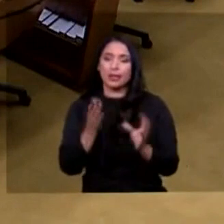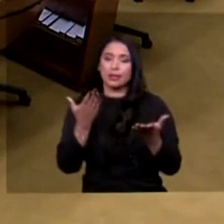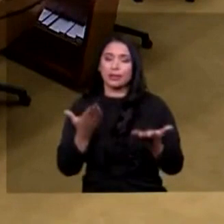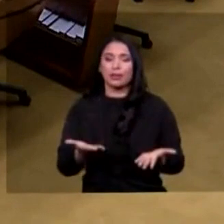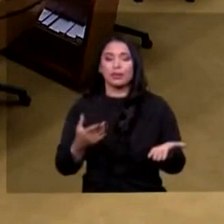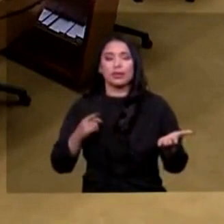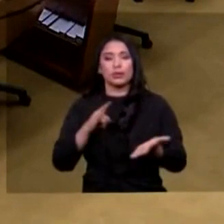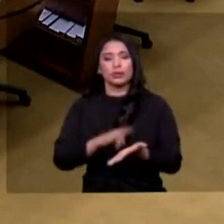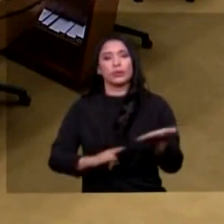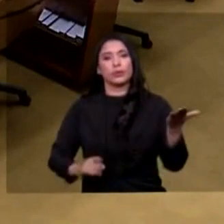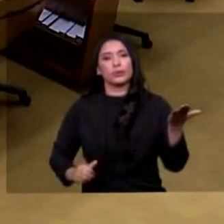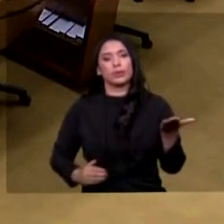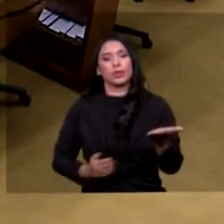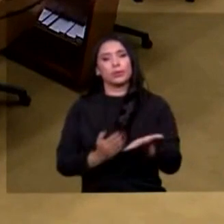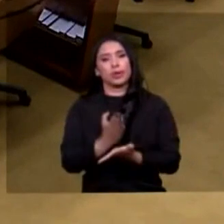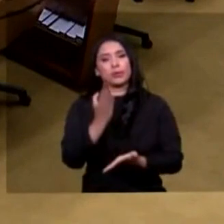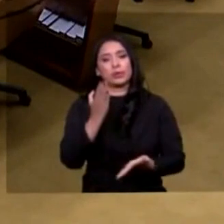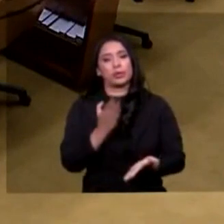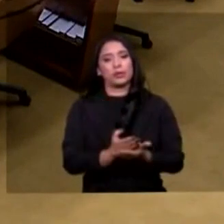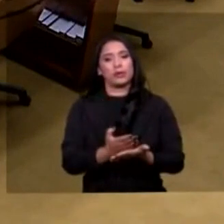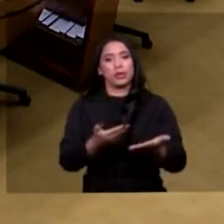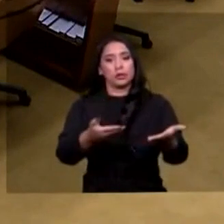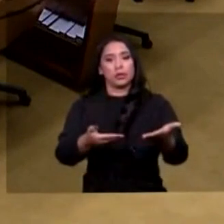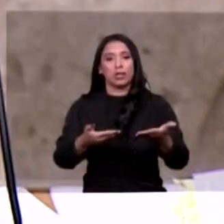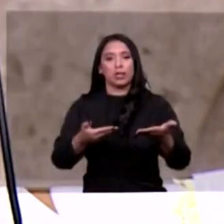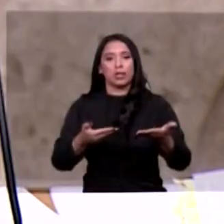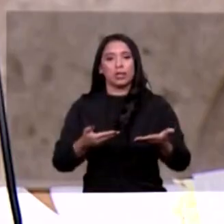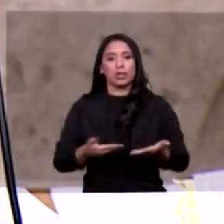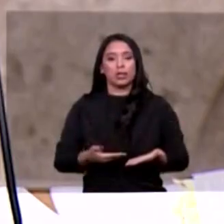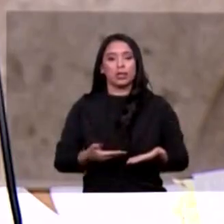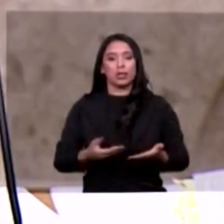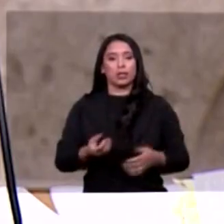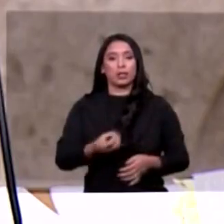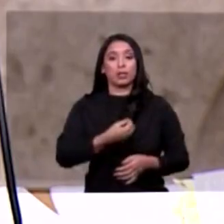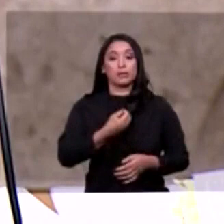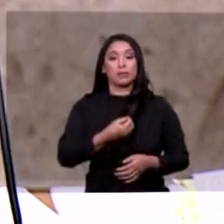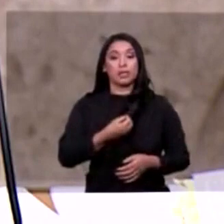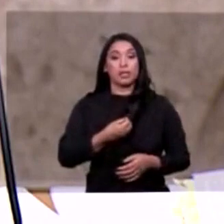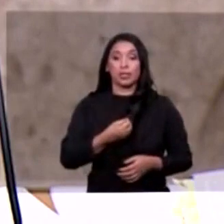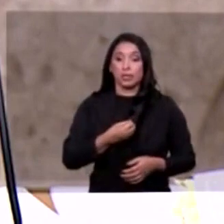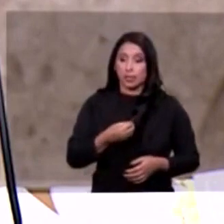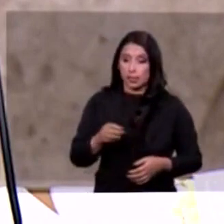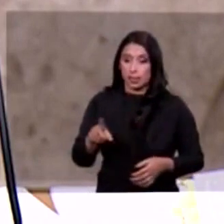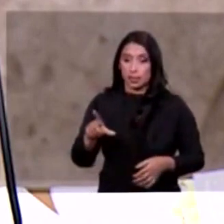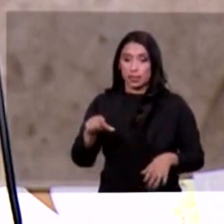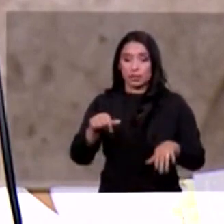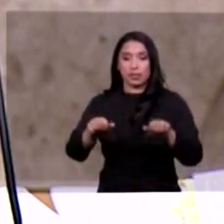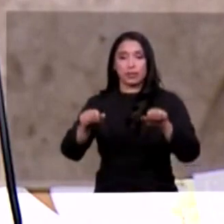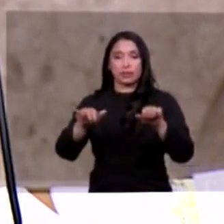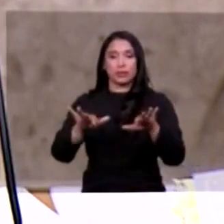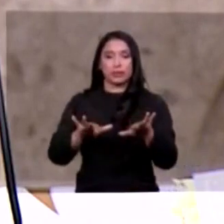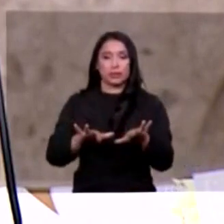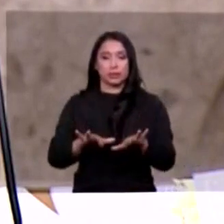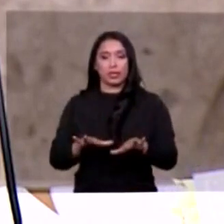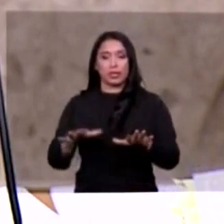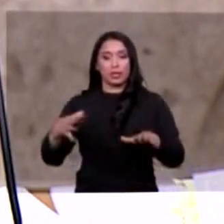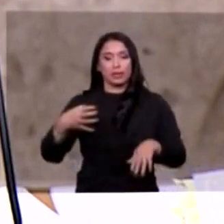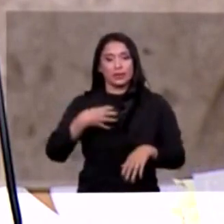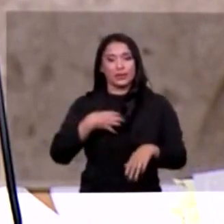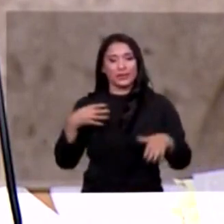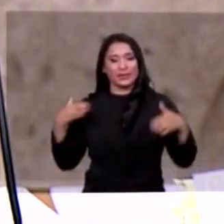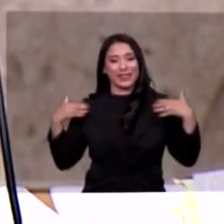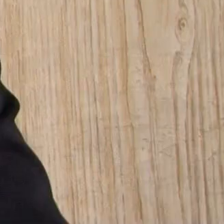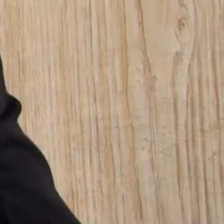deve seguir as normas de organização judiciária de cada esfera da Justiça observando o critérios objetivos a serem divulgados